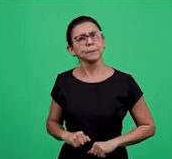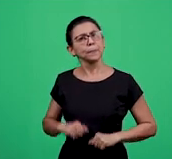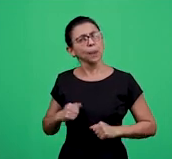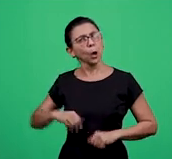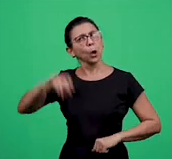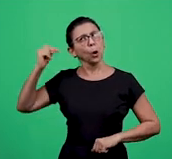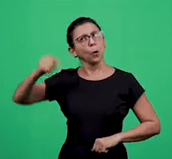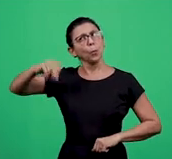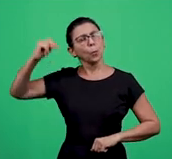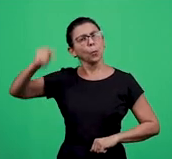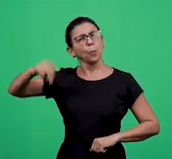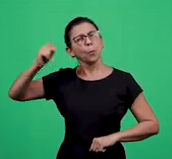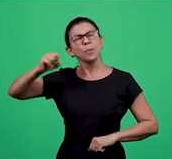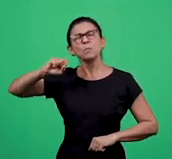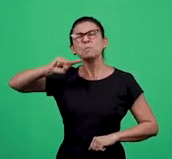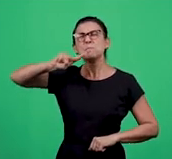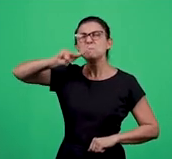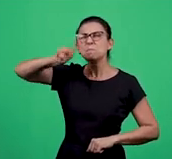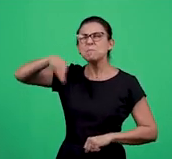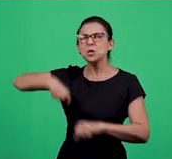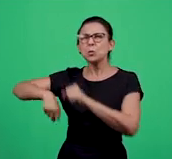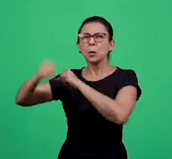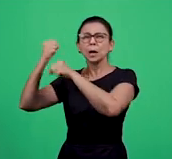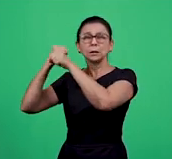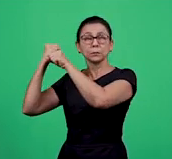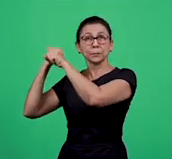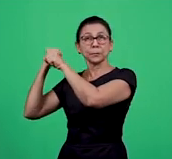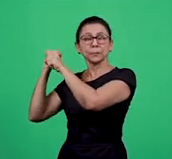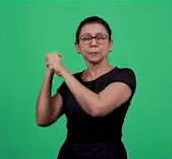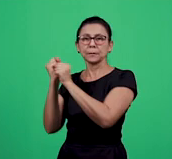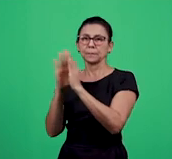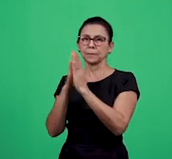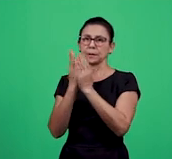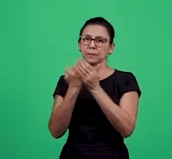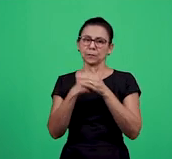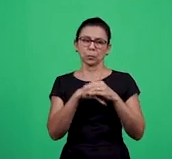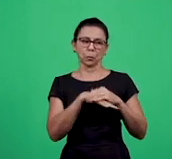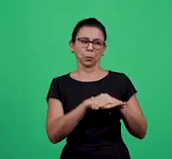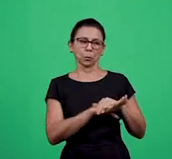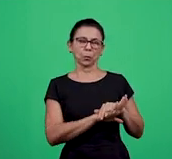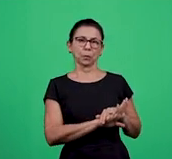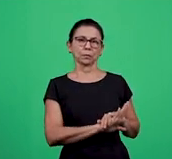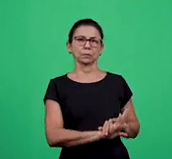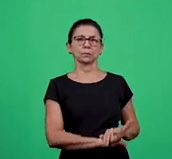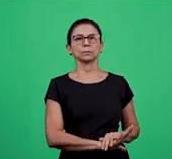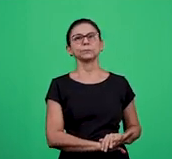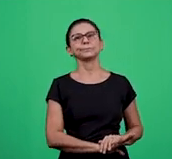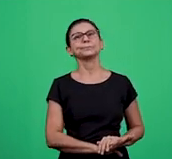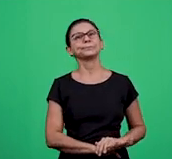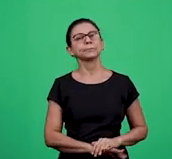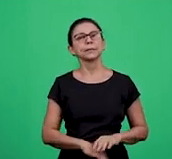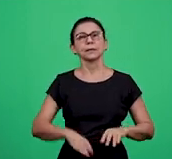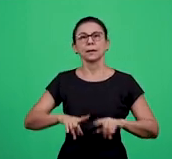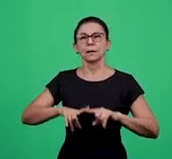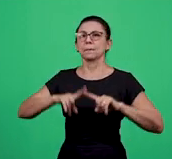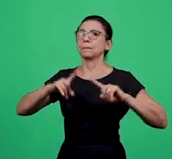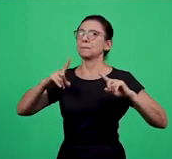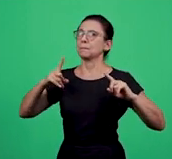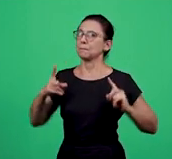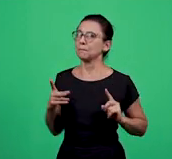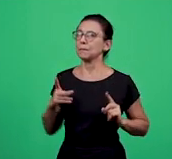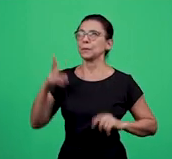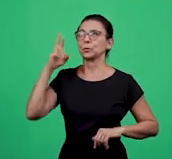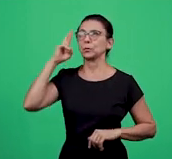escondida há uns 1000 anos. Mas o Senhor, na palavra dele, lá